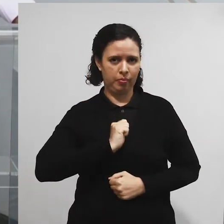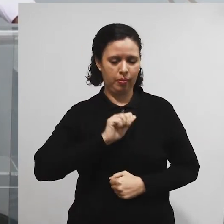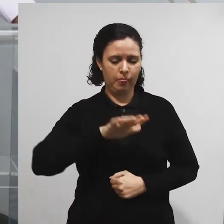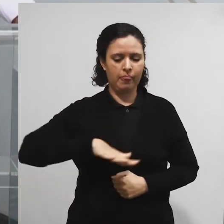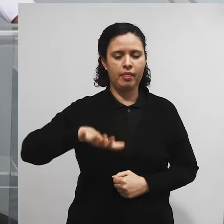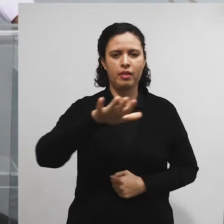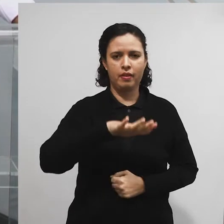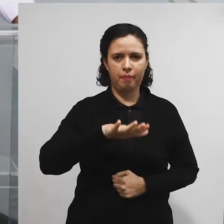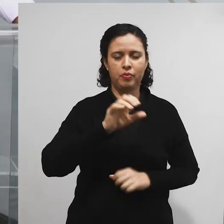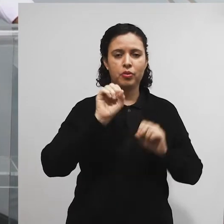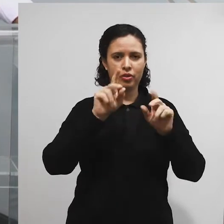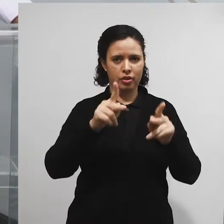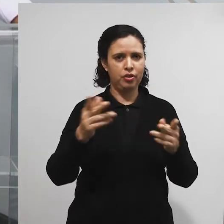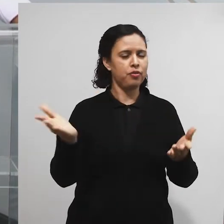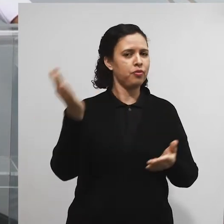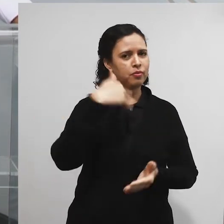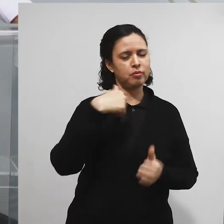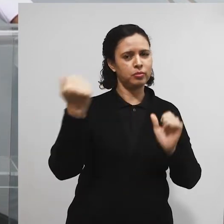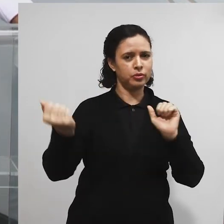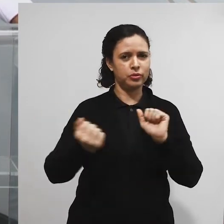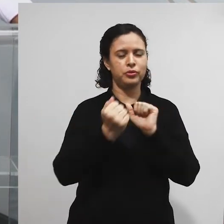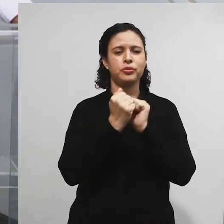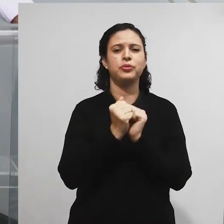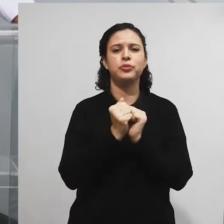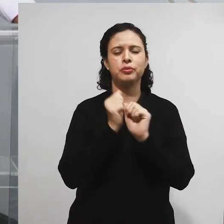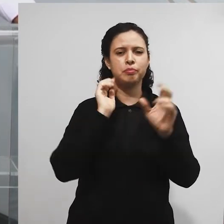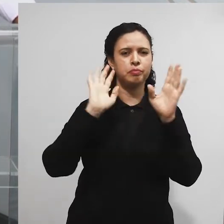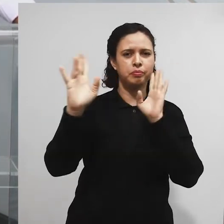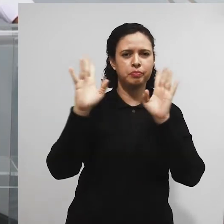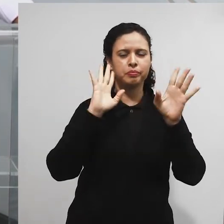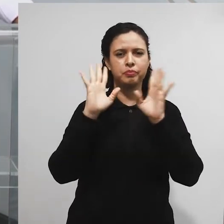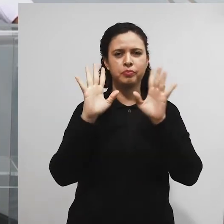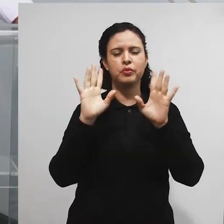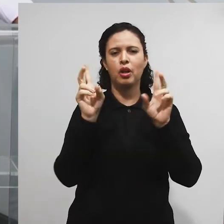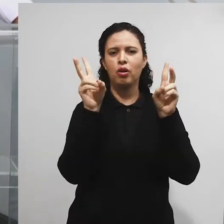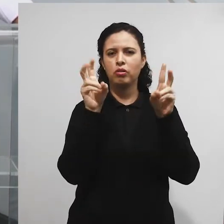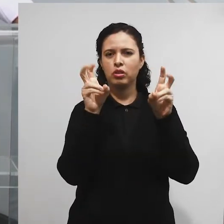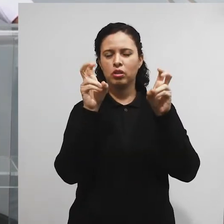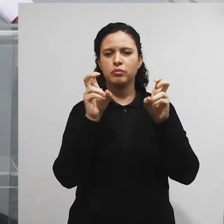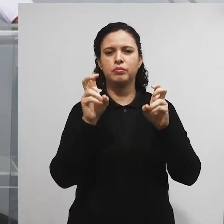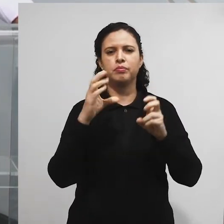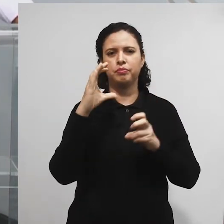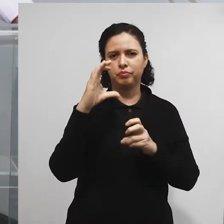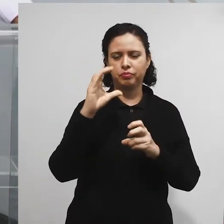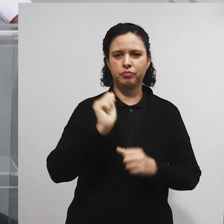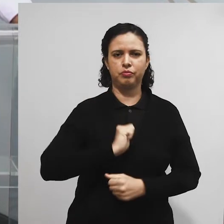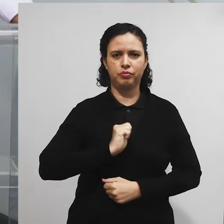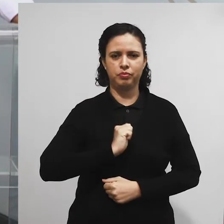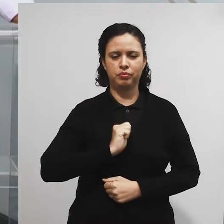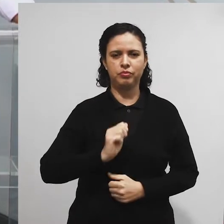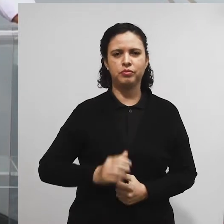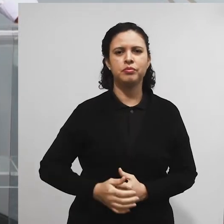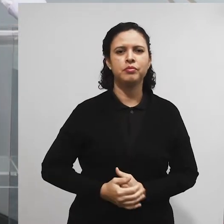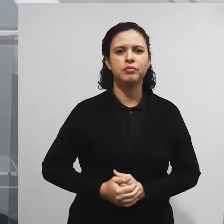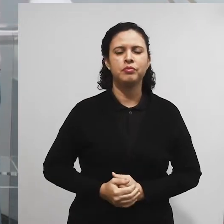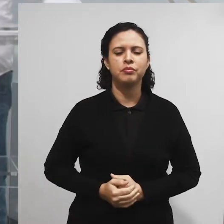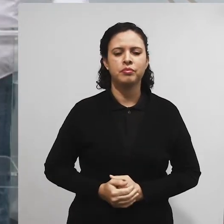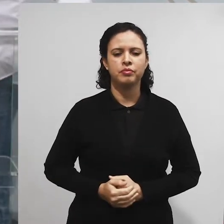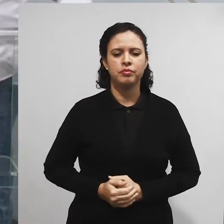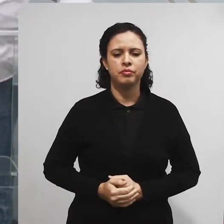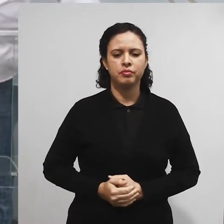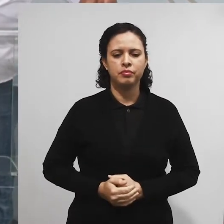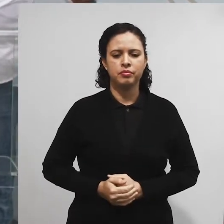campo do conhecimento. Então te convido para a gente fazer uma reflexão a respeito dessa ciência. Vamos lá.